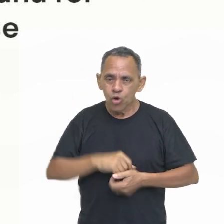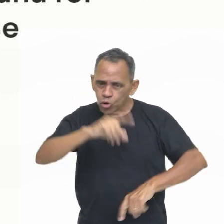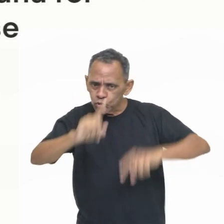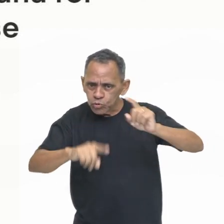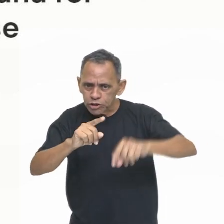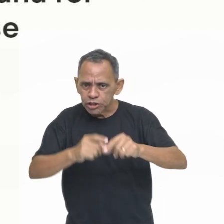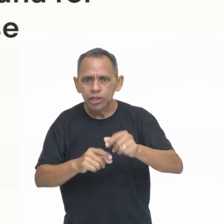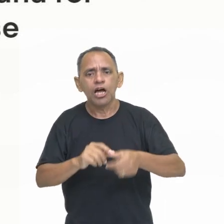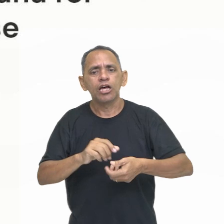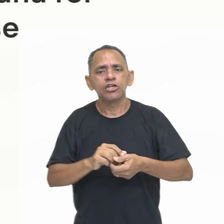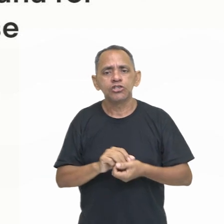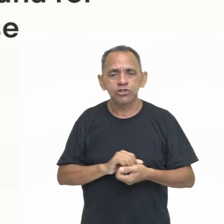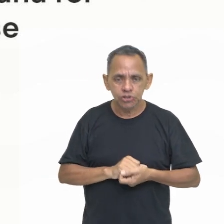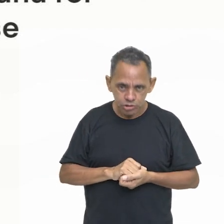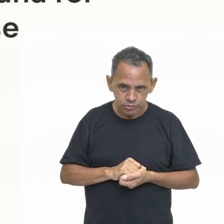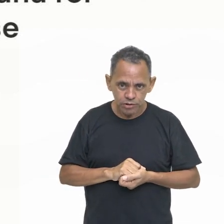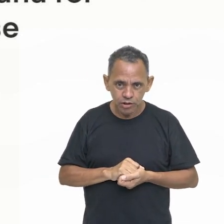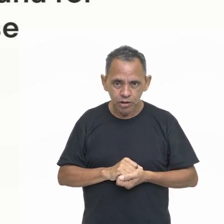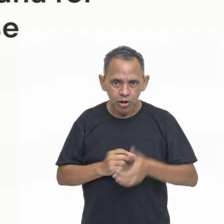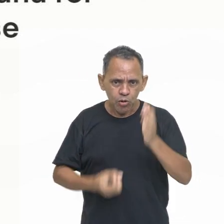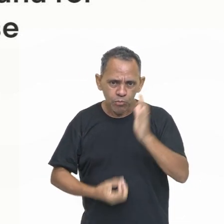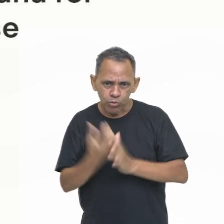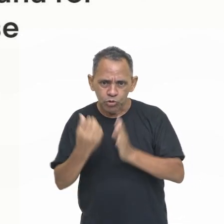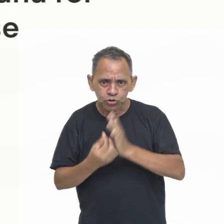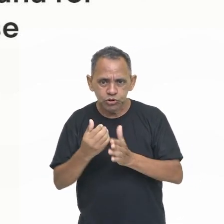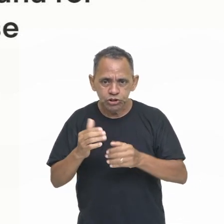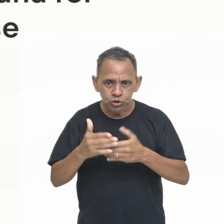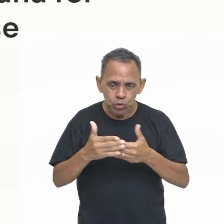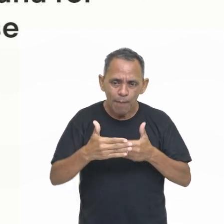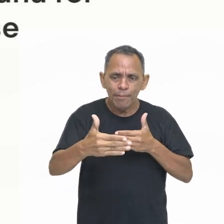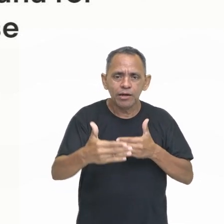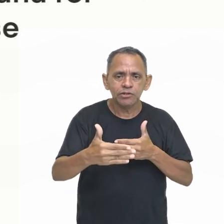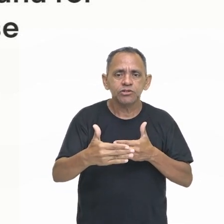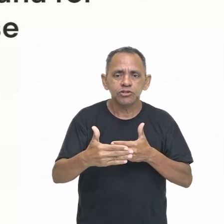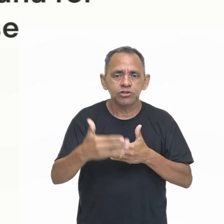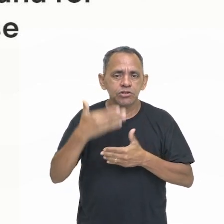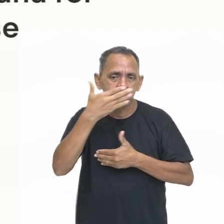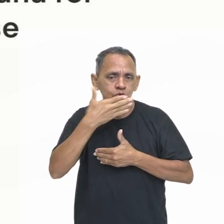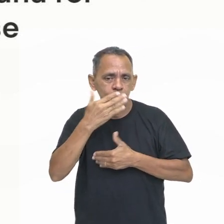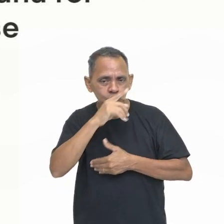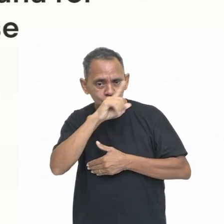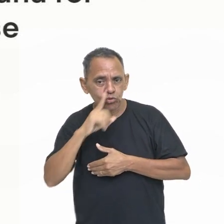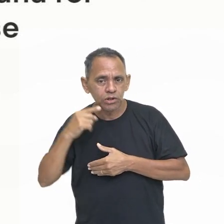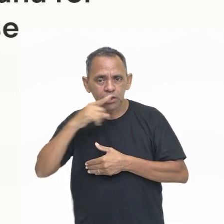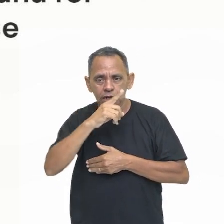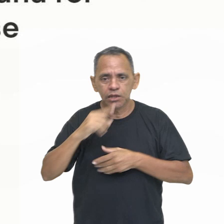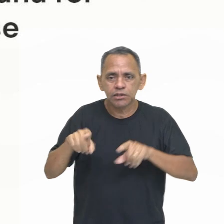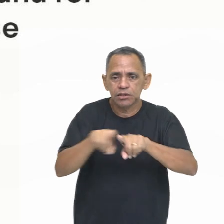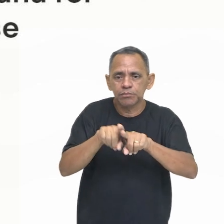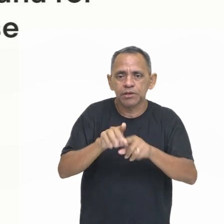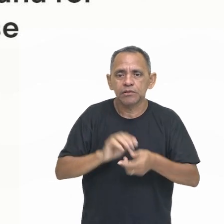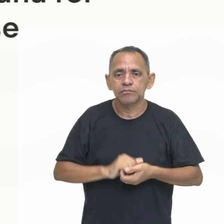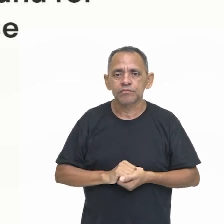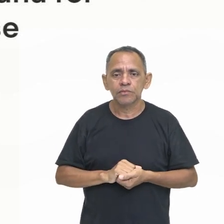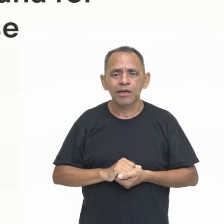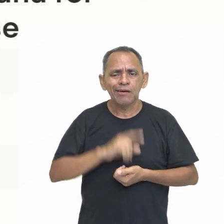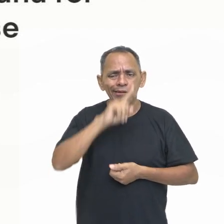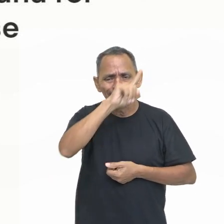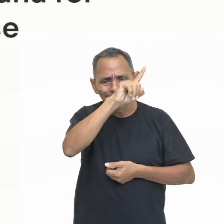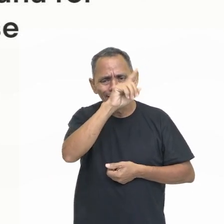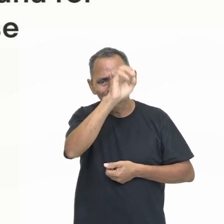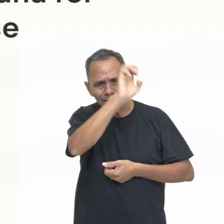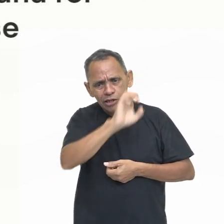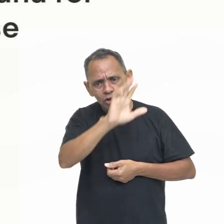justamente uma alta demanda, principalmente onde? Na Europa. E aí o Brasil, né, vai